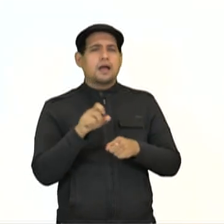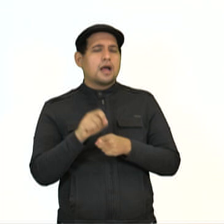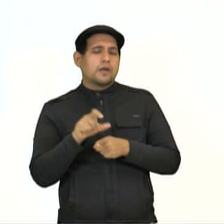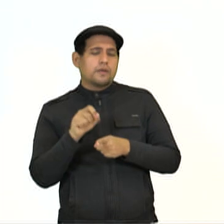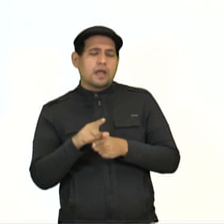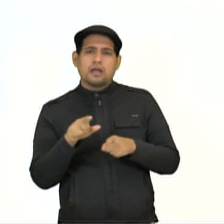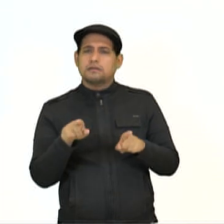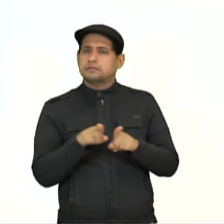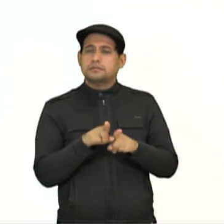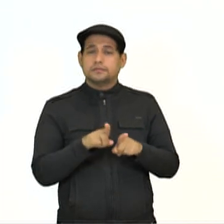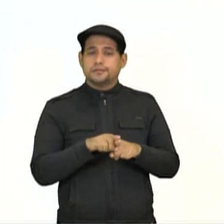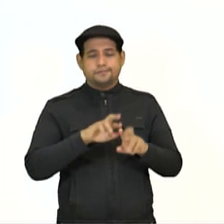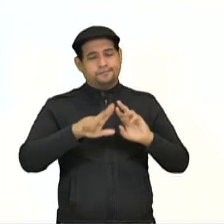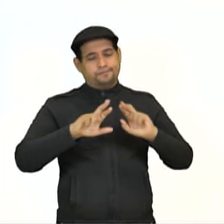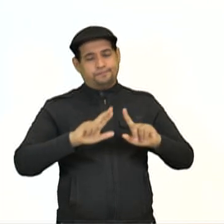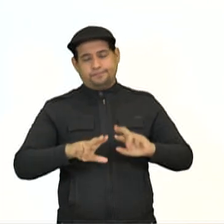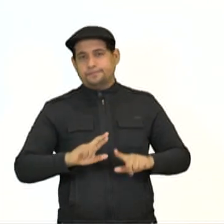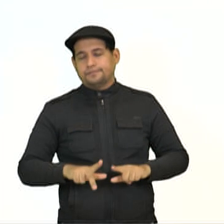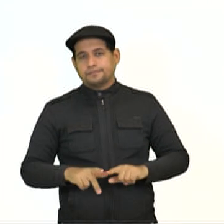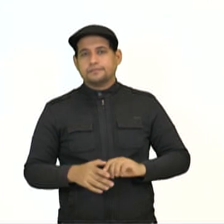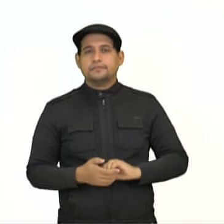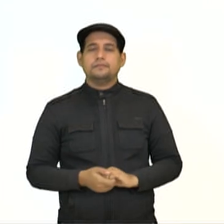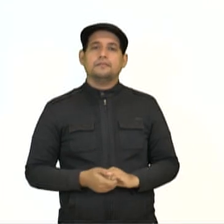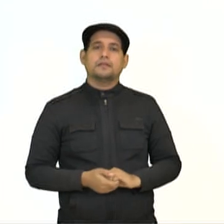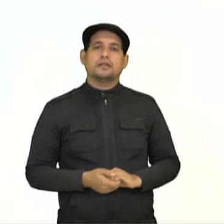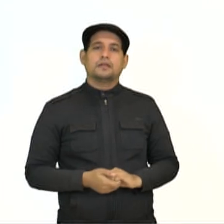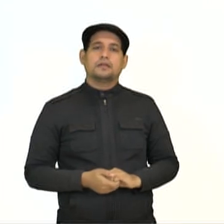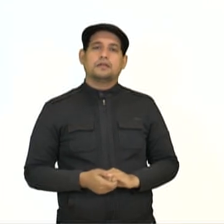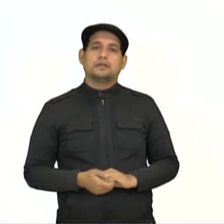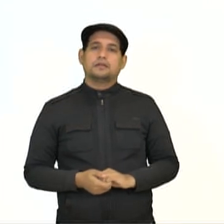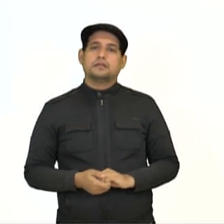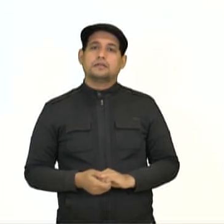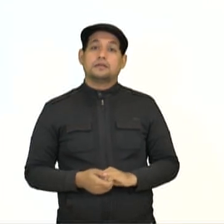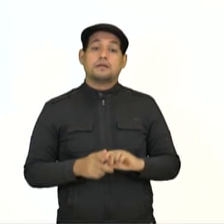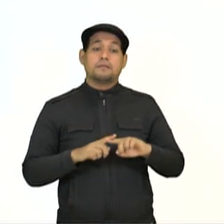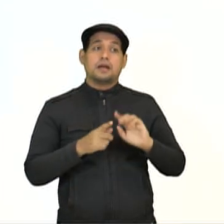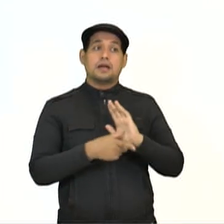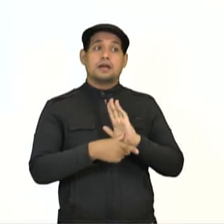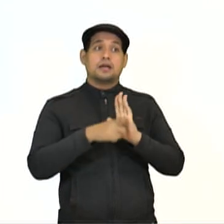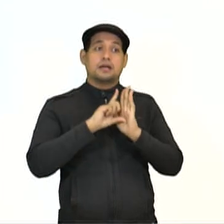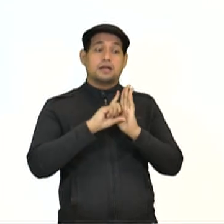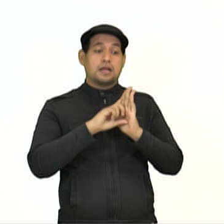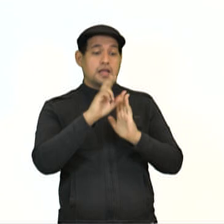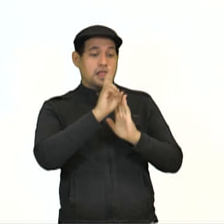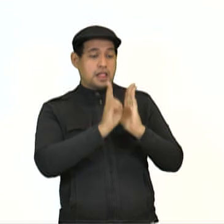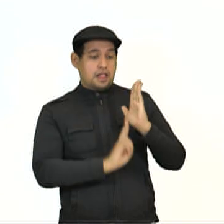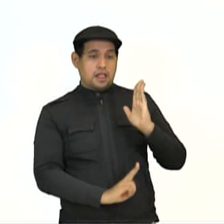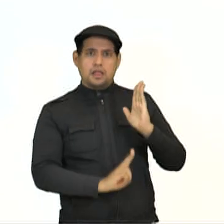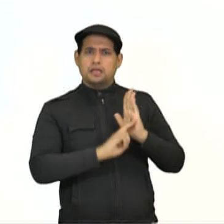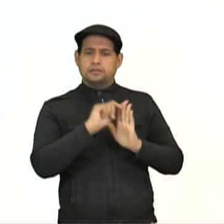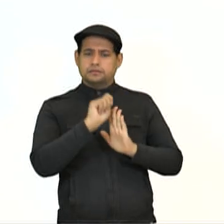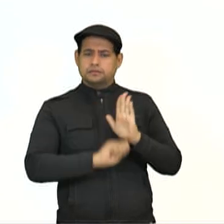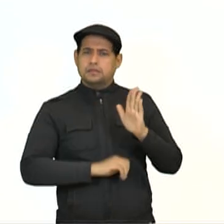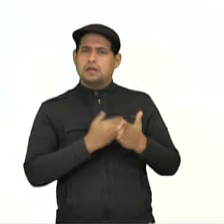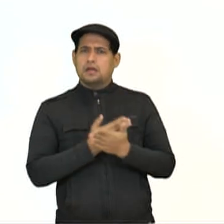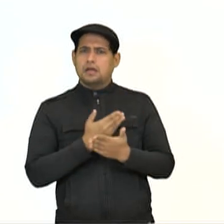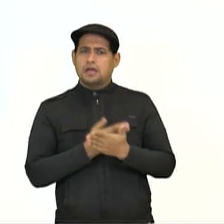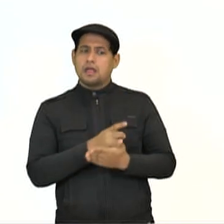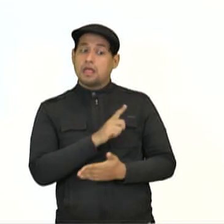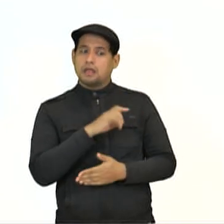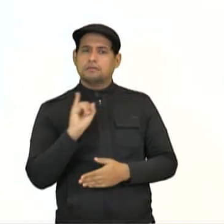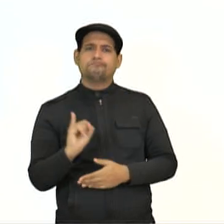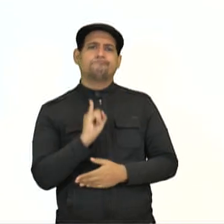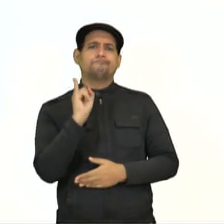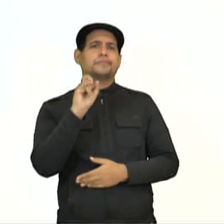aluguéis, dentre outros. Antes da leitura dos textos desta aula, é